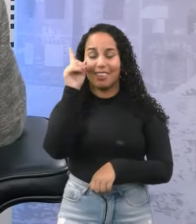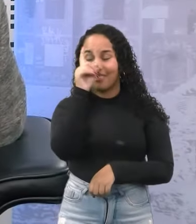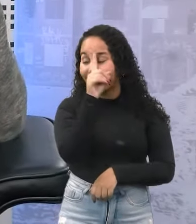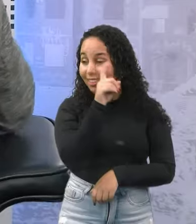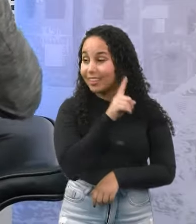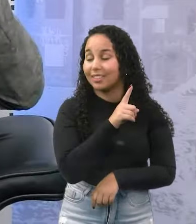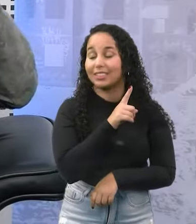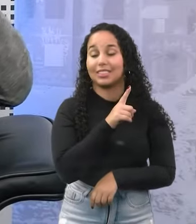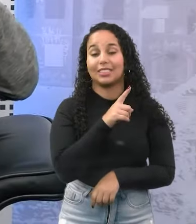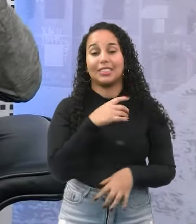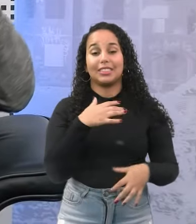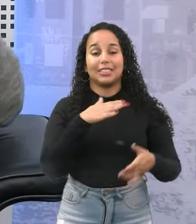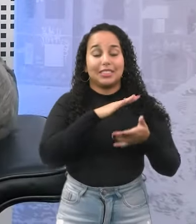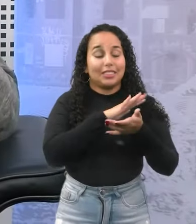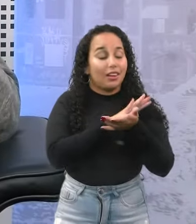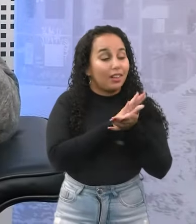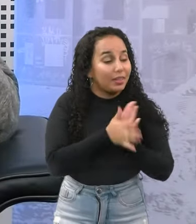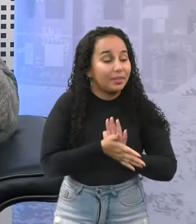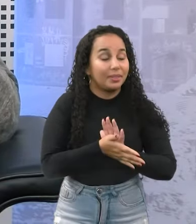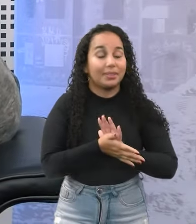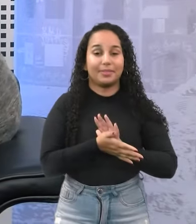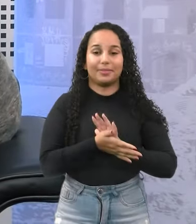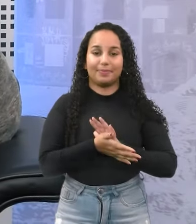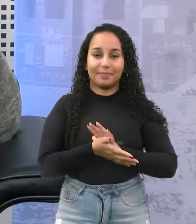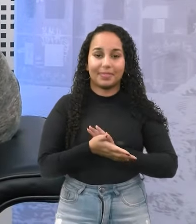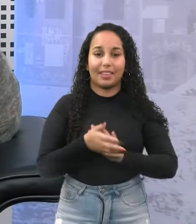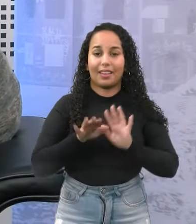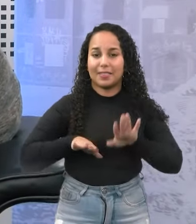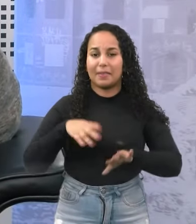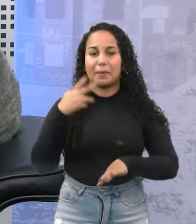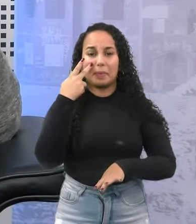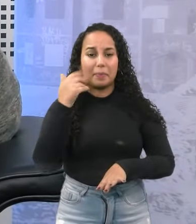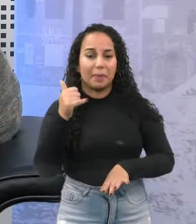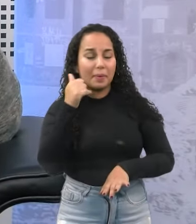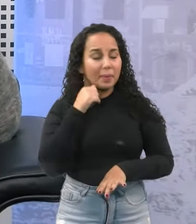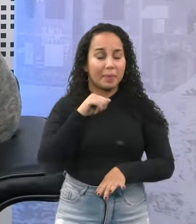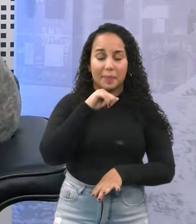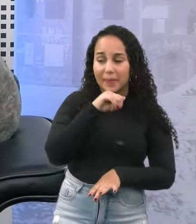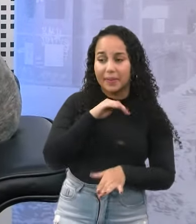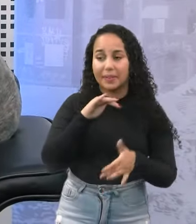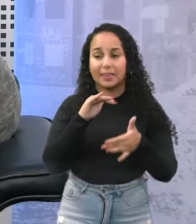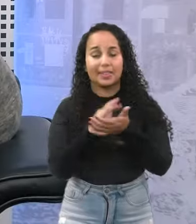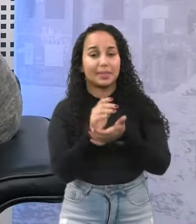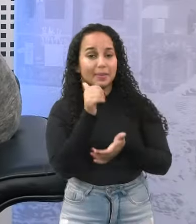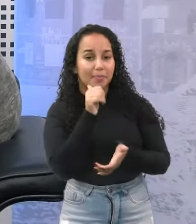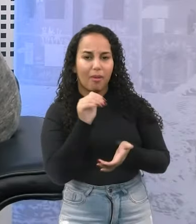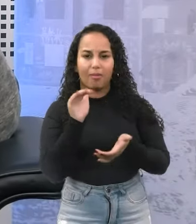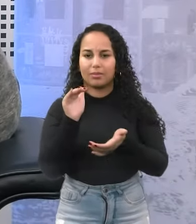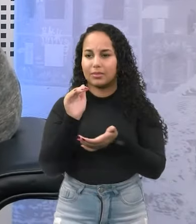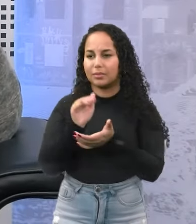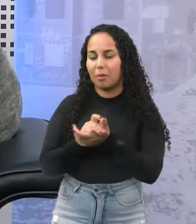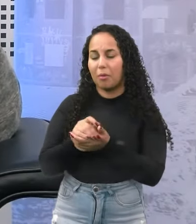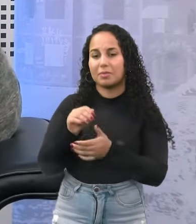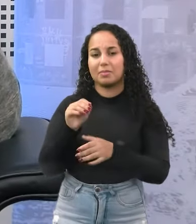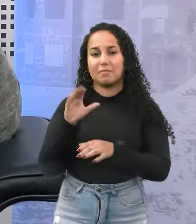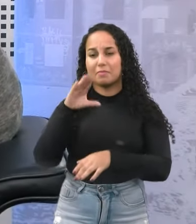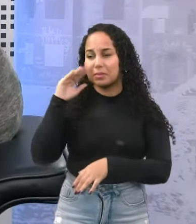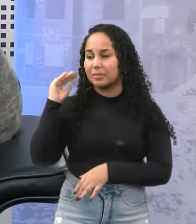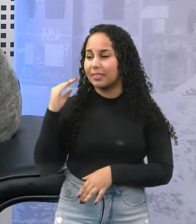prova, está aí triturado como pai, como esposa, como mãe, como filho, como empresário,